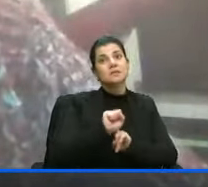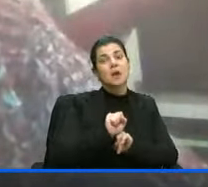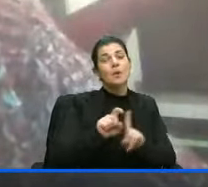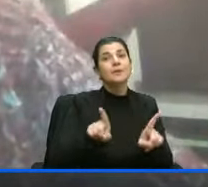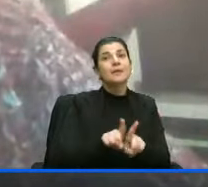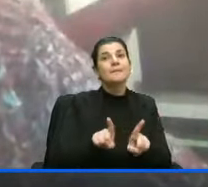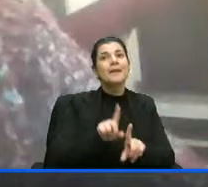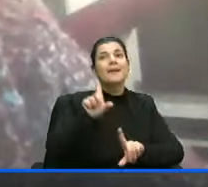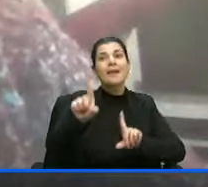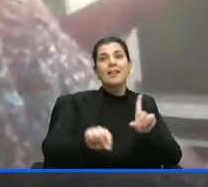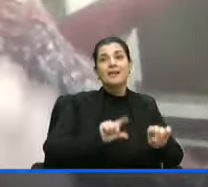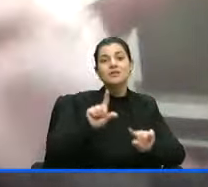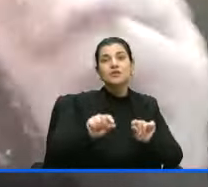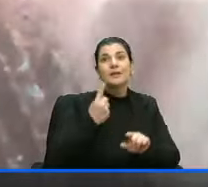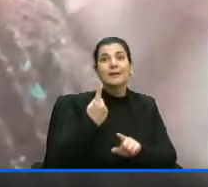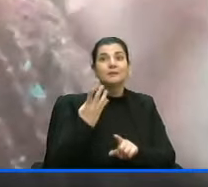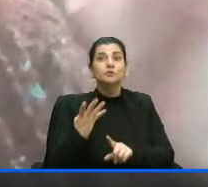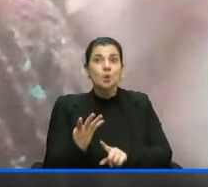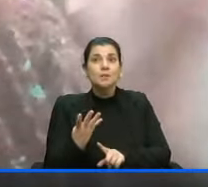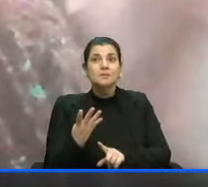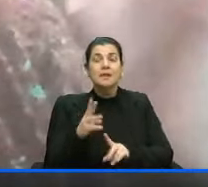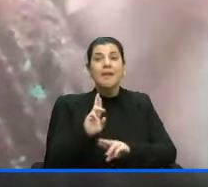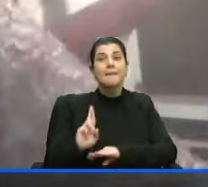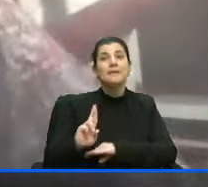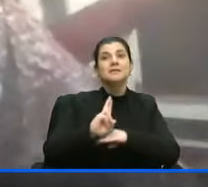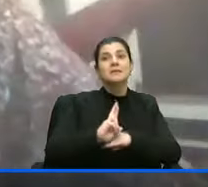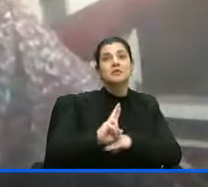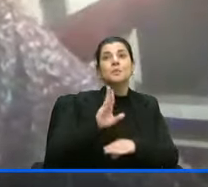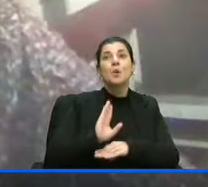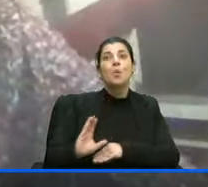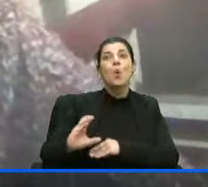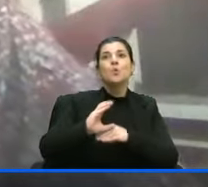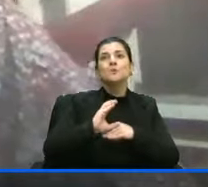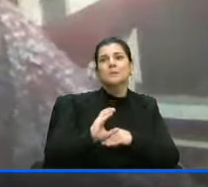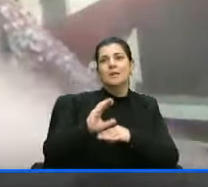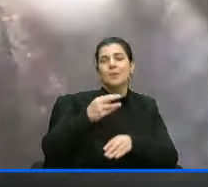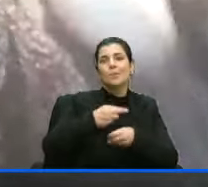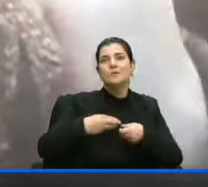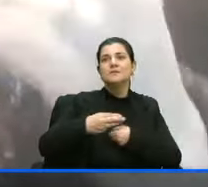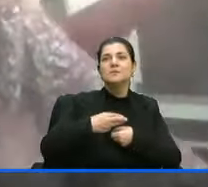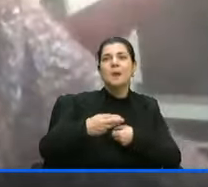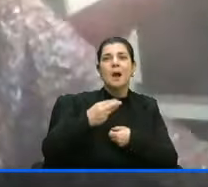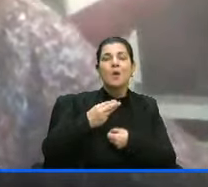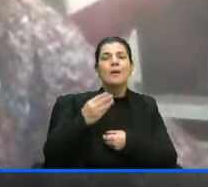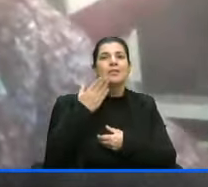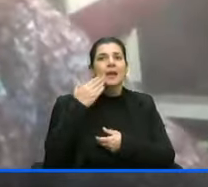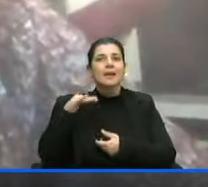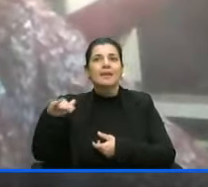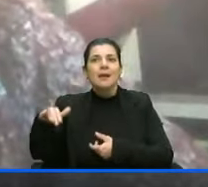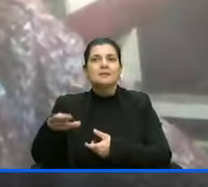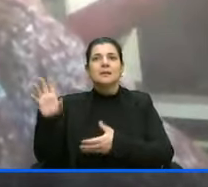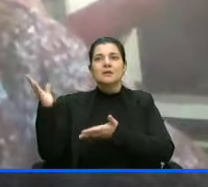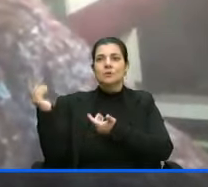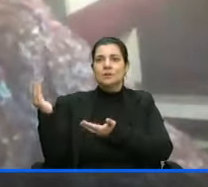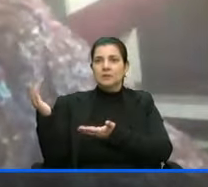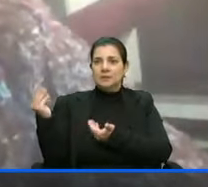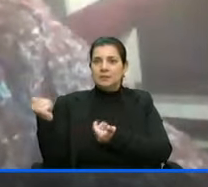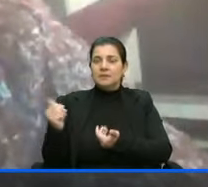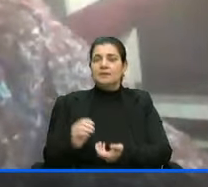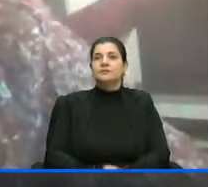os 14 representantes para o Conselho Municipal da Criança e Adolescente. Então, está ocorrendo simultâneo a nossa